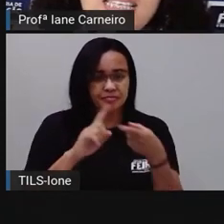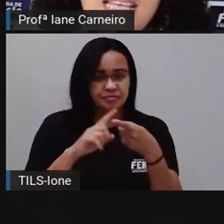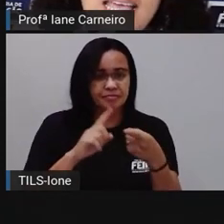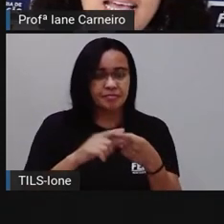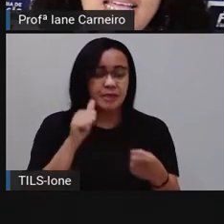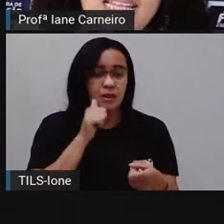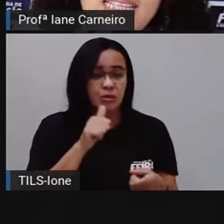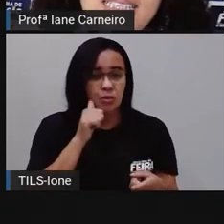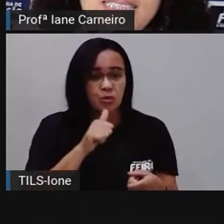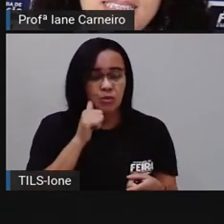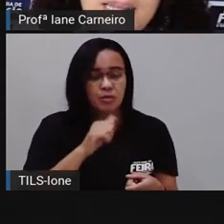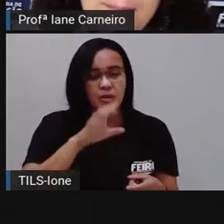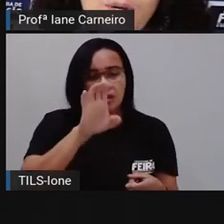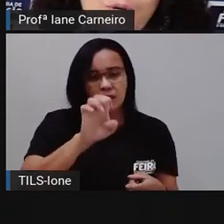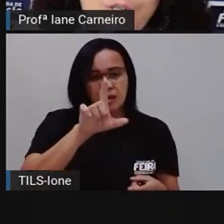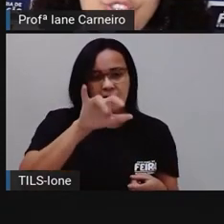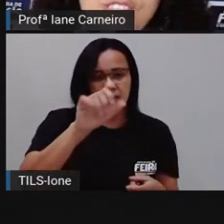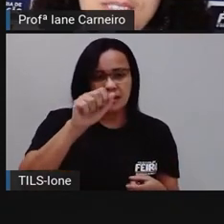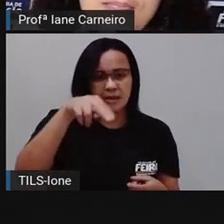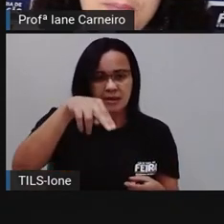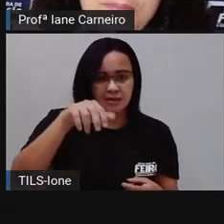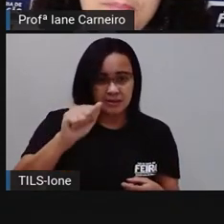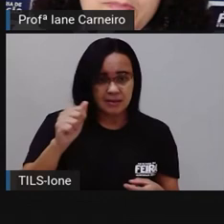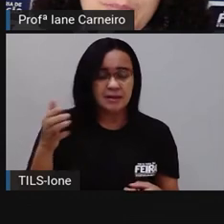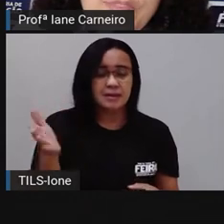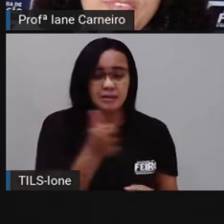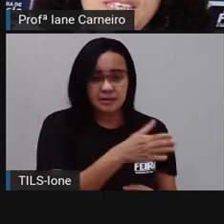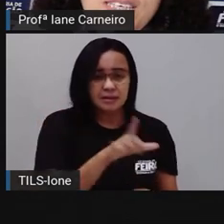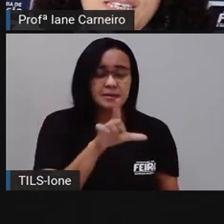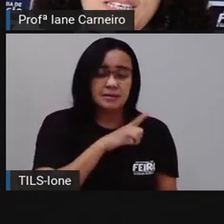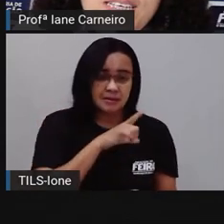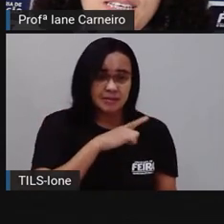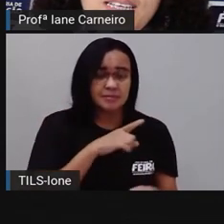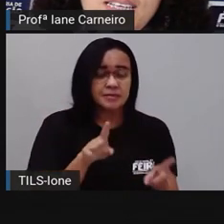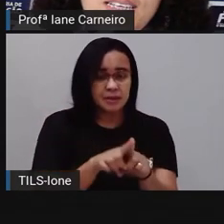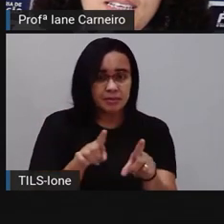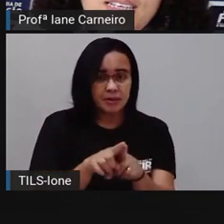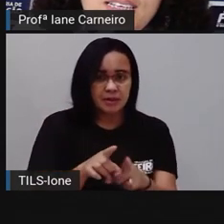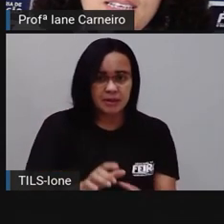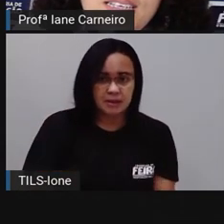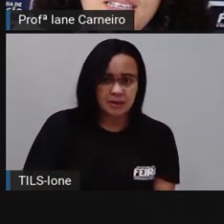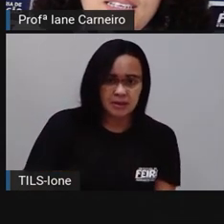Essa aqui é a Eliana Borges. Vamos ver.